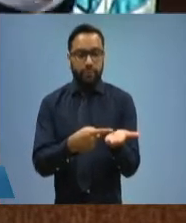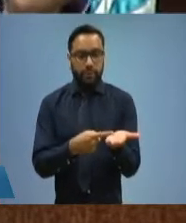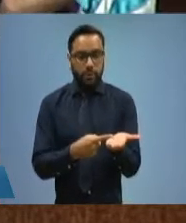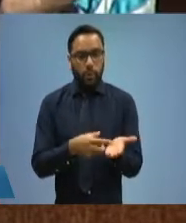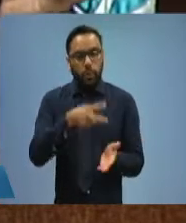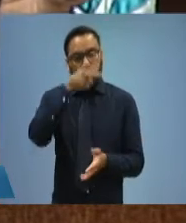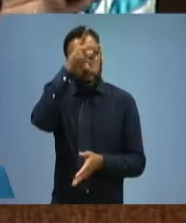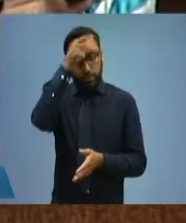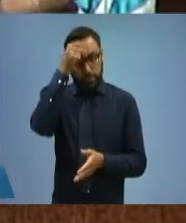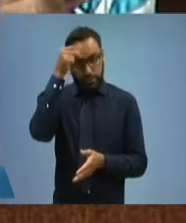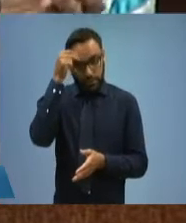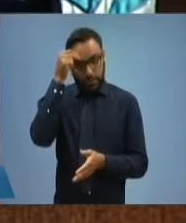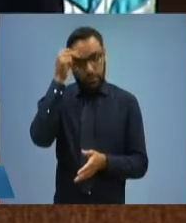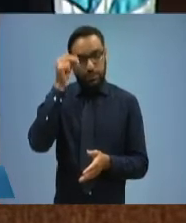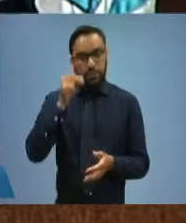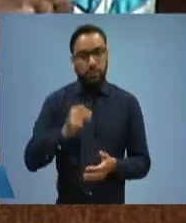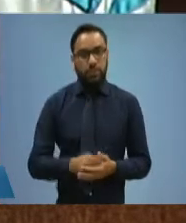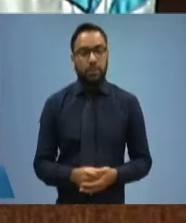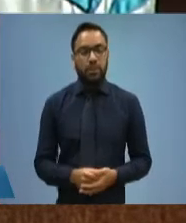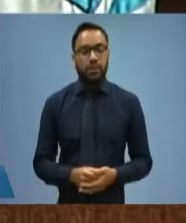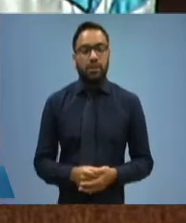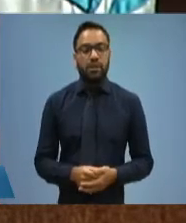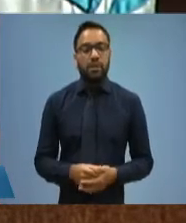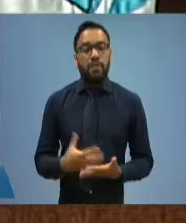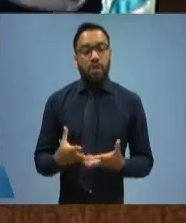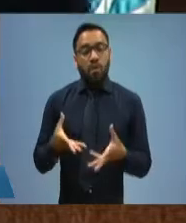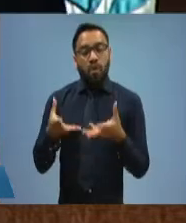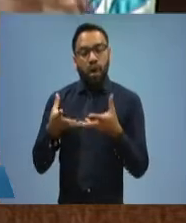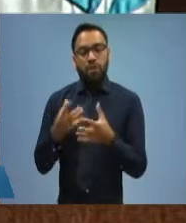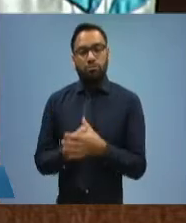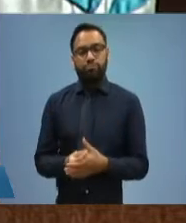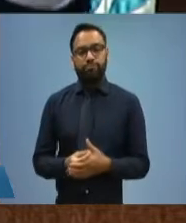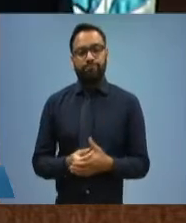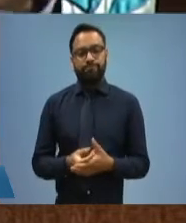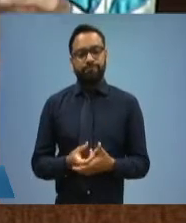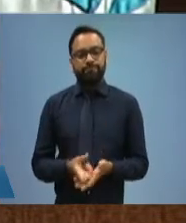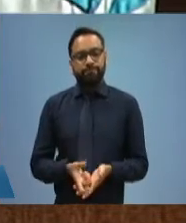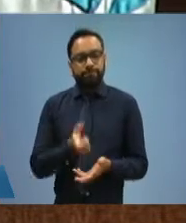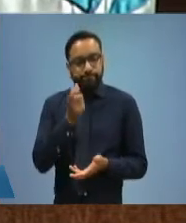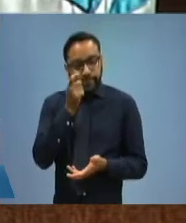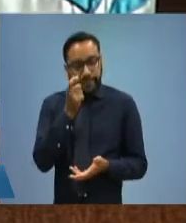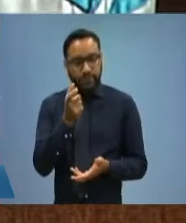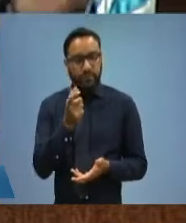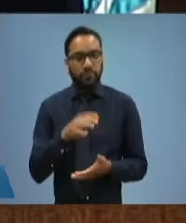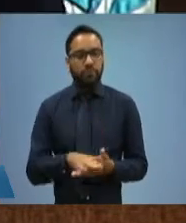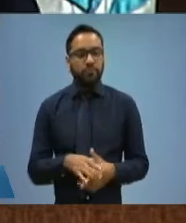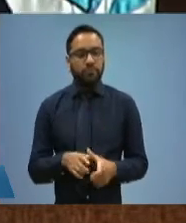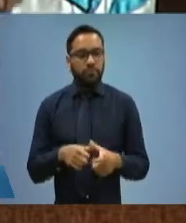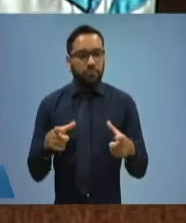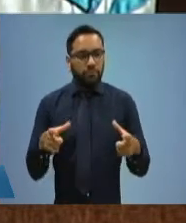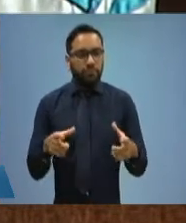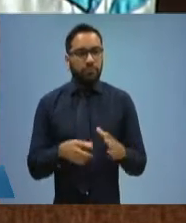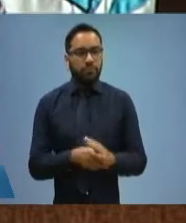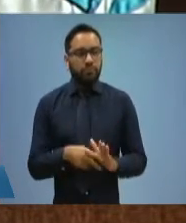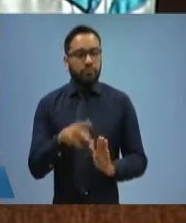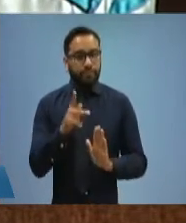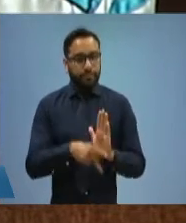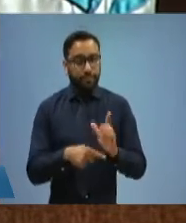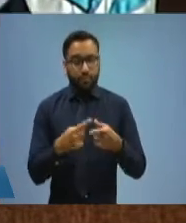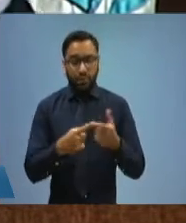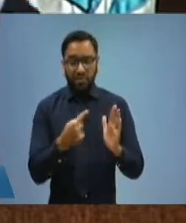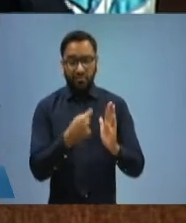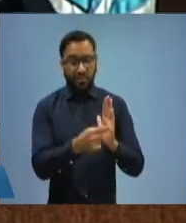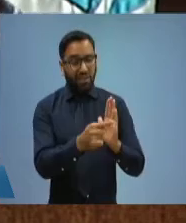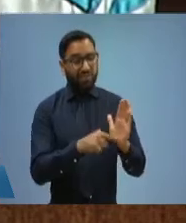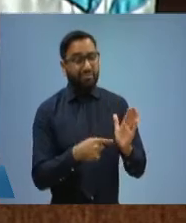da sensibilidade dele enquanto líder de governo que é uma função fundamental, que não faz sentido este veto.